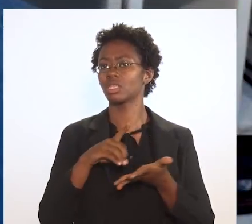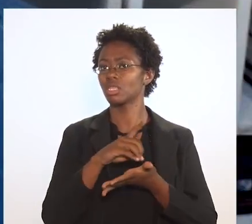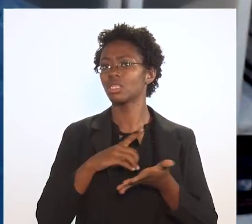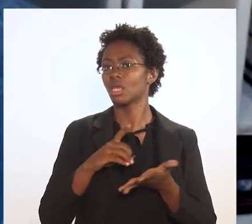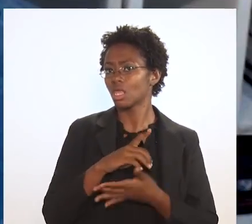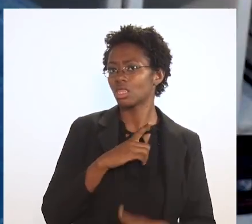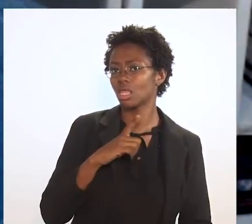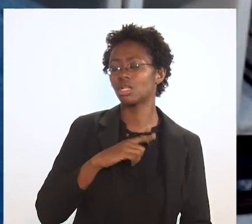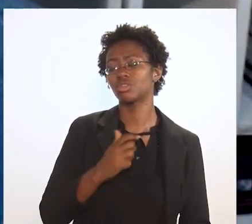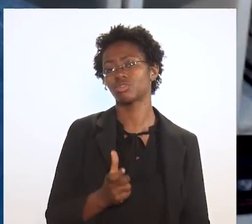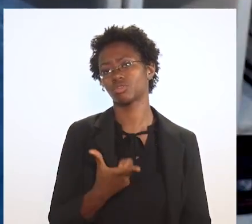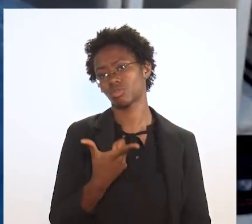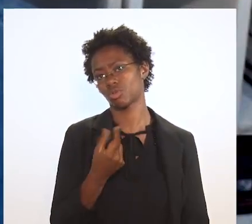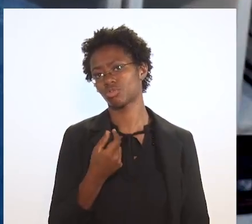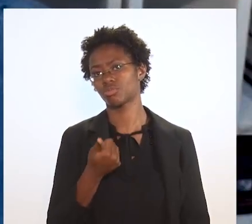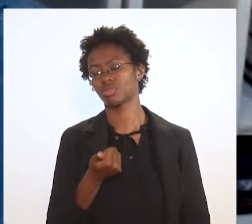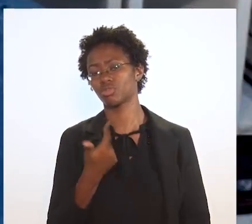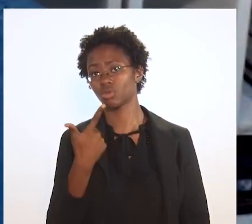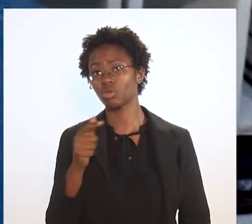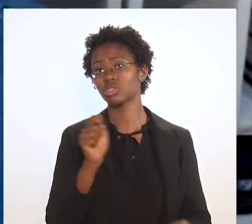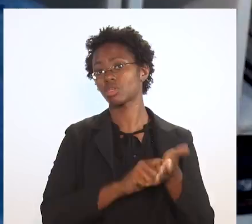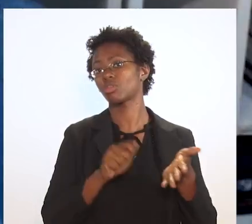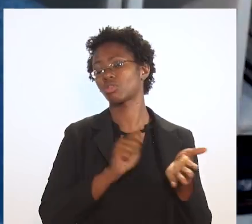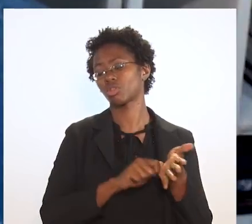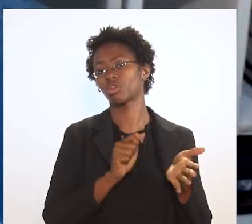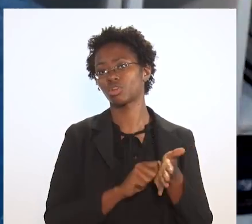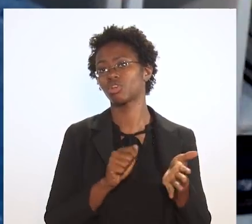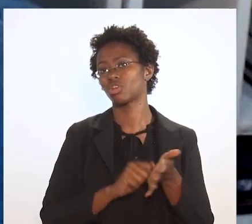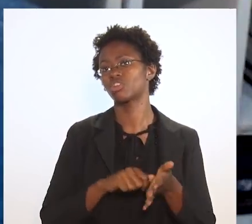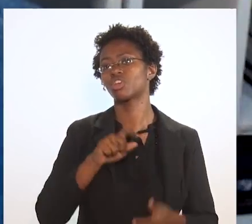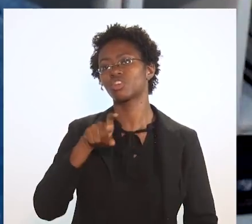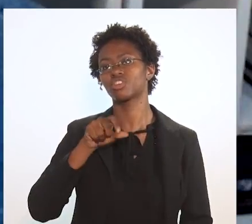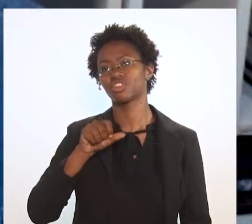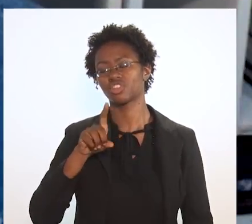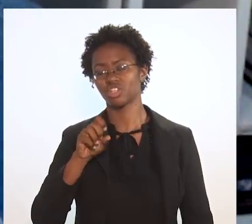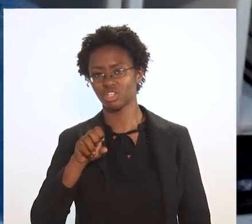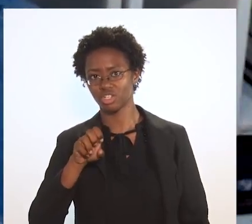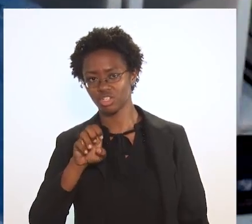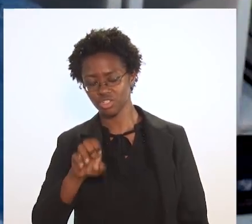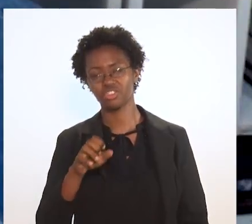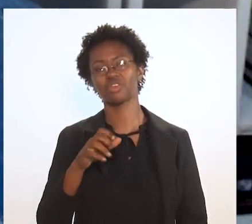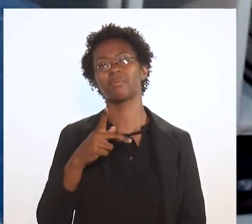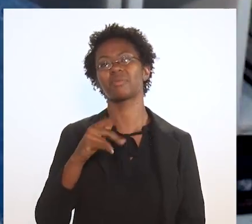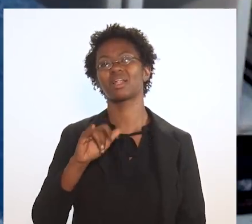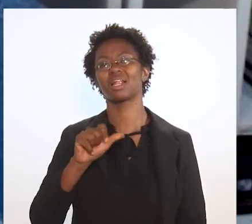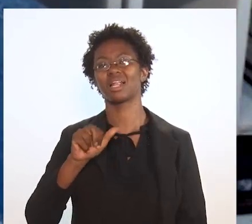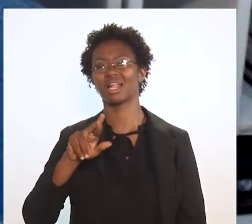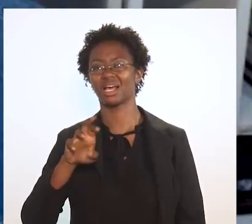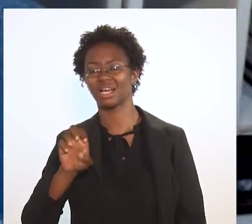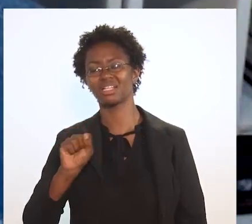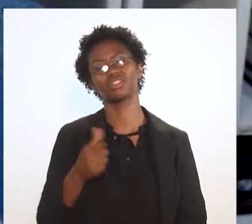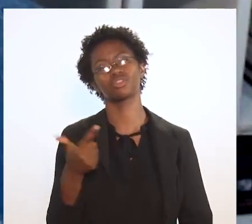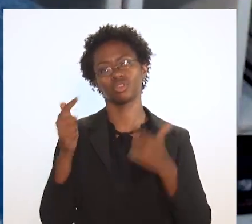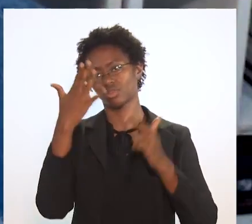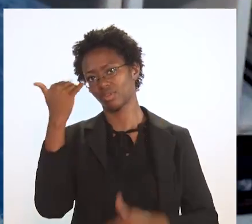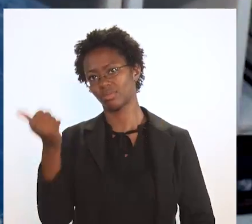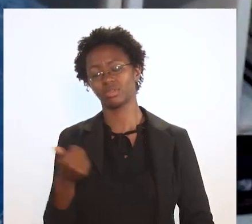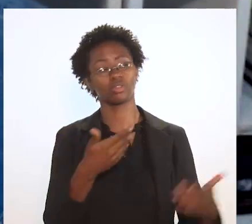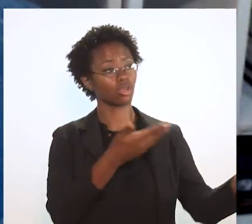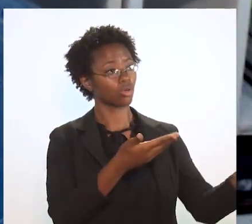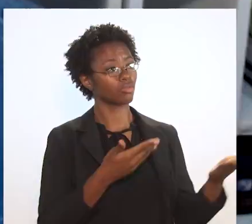produzido por Milton Manhães, com composições de Serginho Miriti, Arlindo Cruz e Xande de Pilares. Vamos